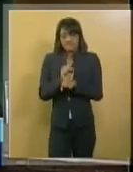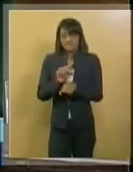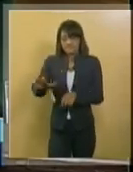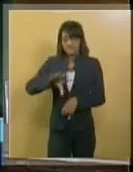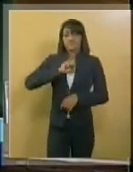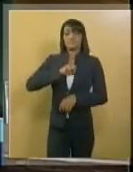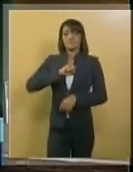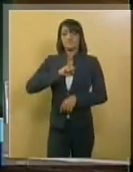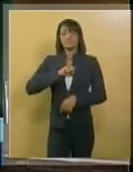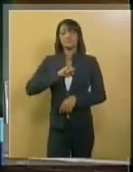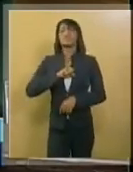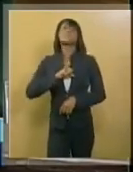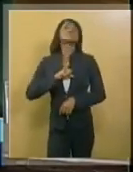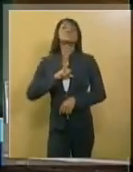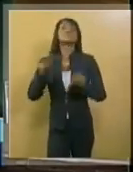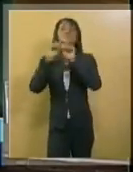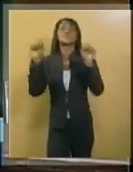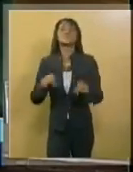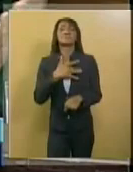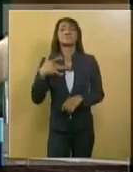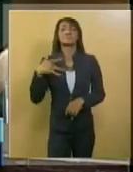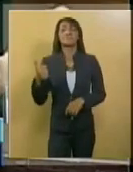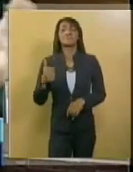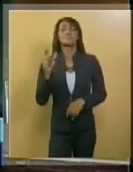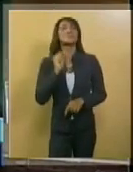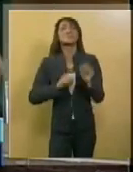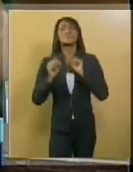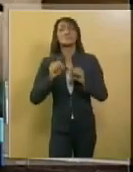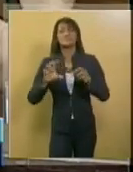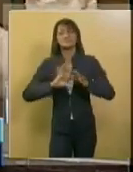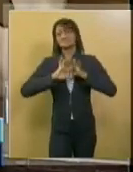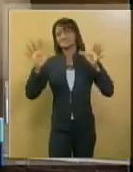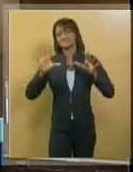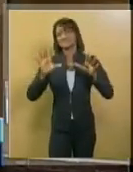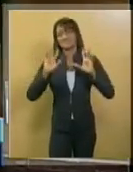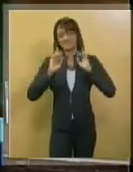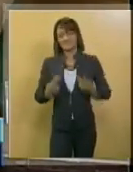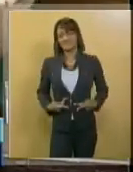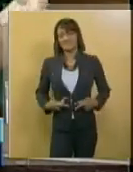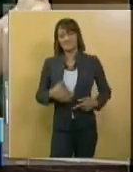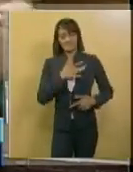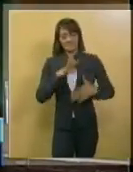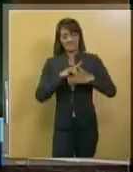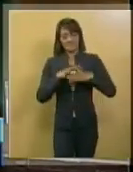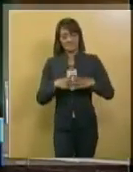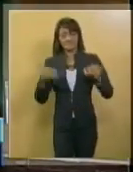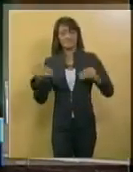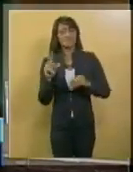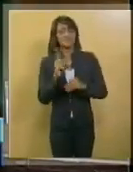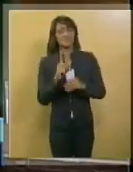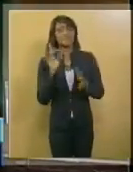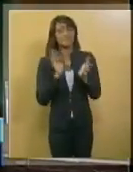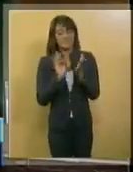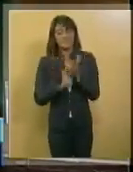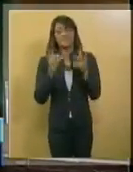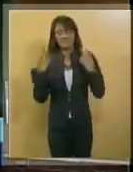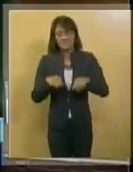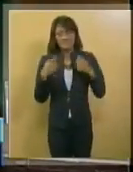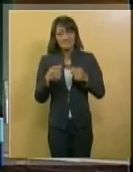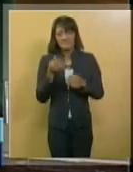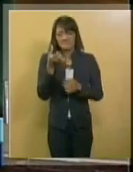definitivo. E o que é que faz o nosso sistema de saúde? Libera o ser humano dizendo que está curado. Na realidade, ele tem cura clínica. Ele precisaria passar a